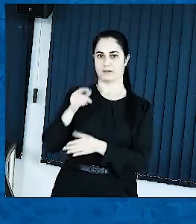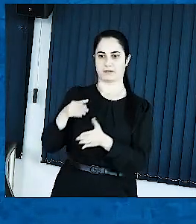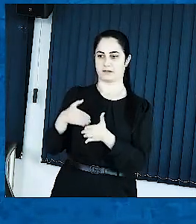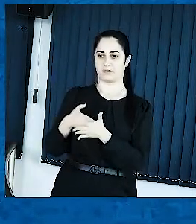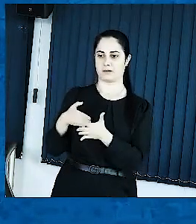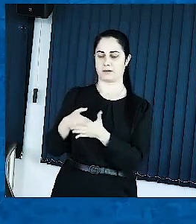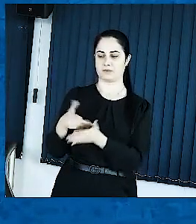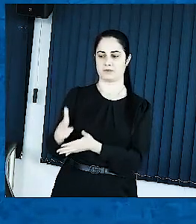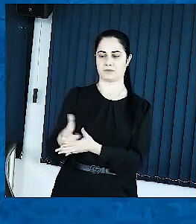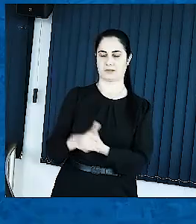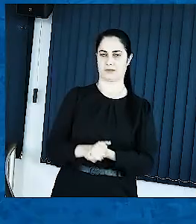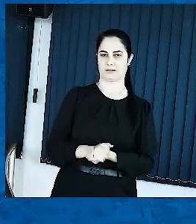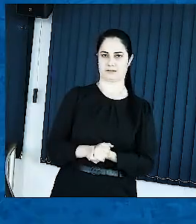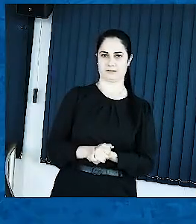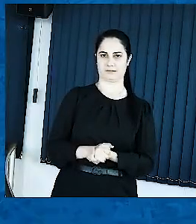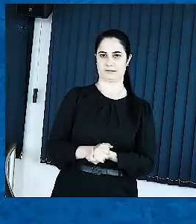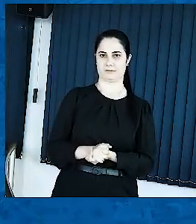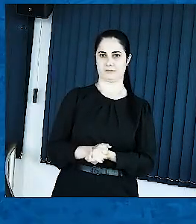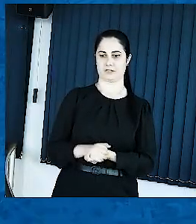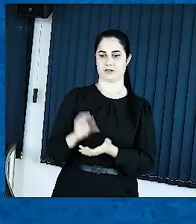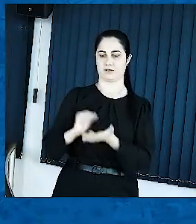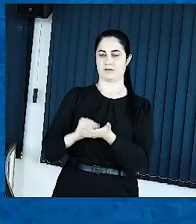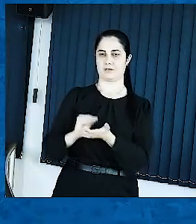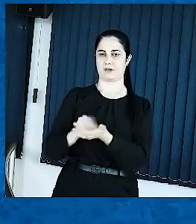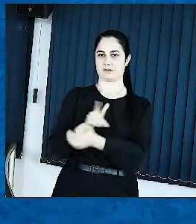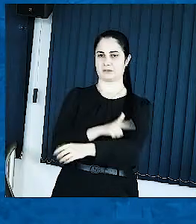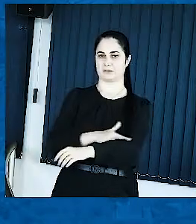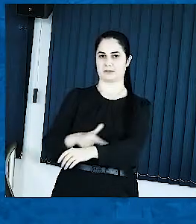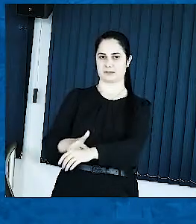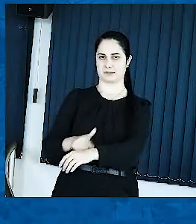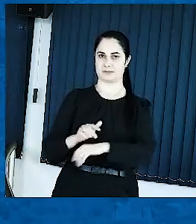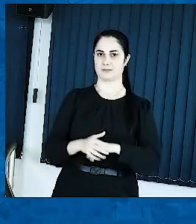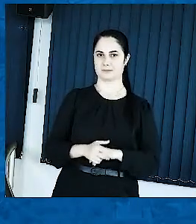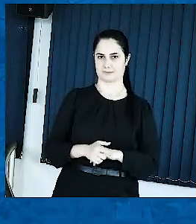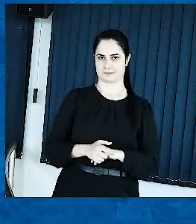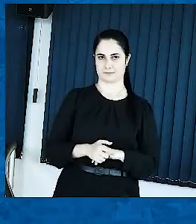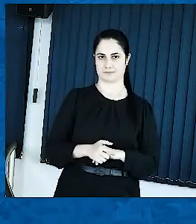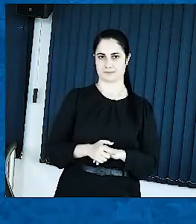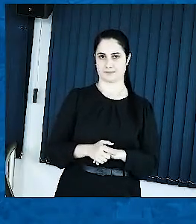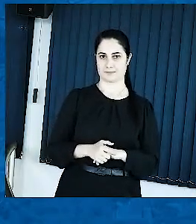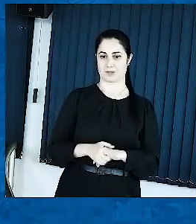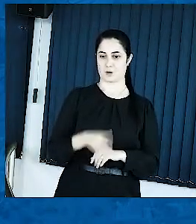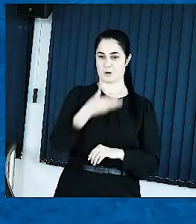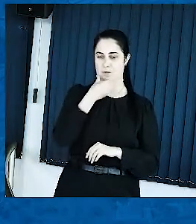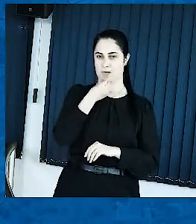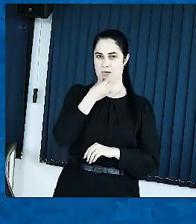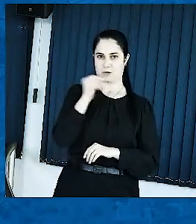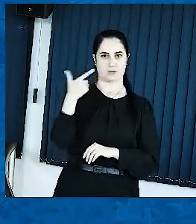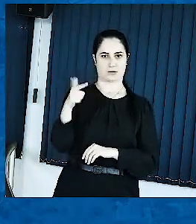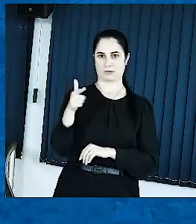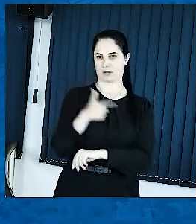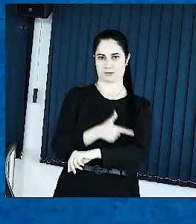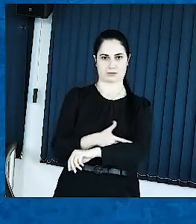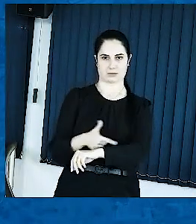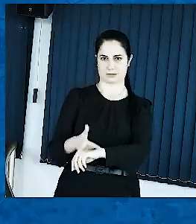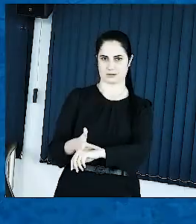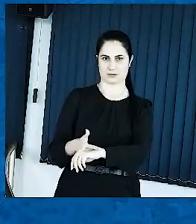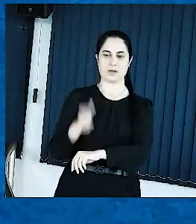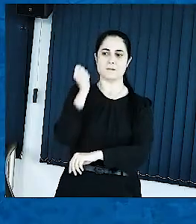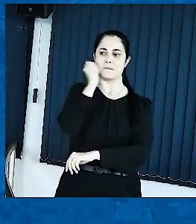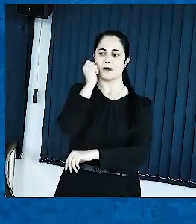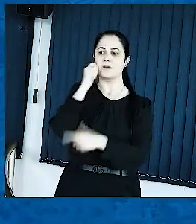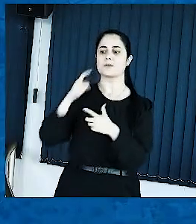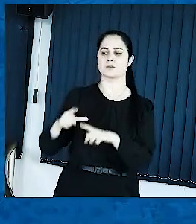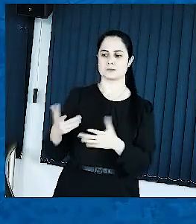criança. Olha que falta de educação. Esse menino é mal educado. Onde está a